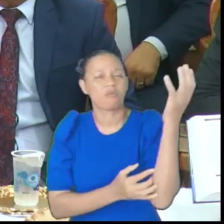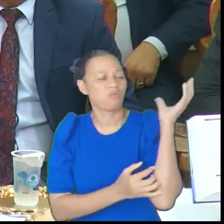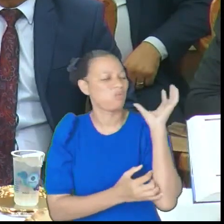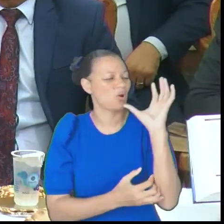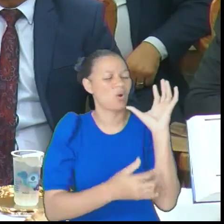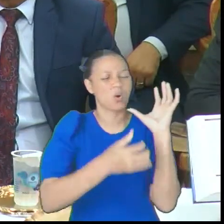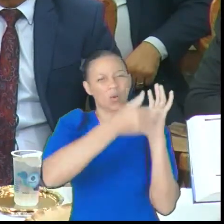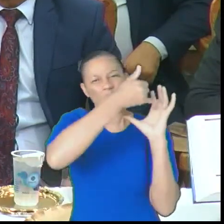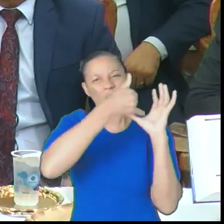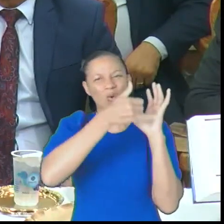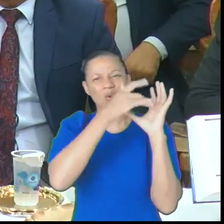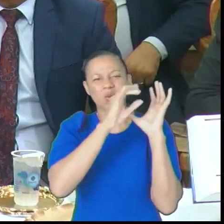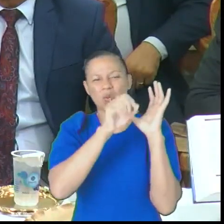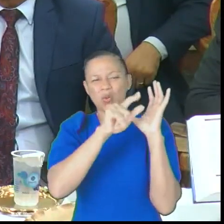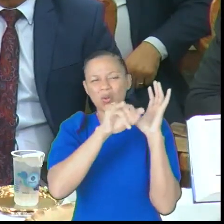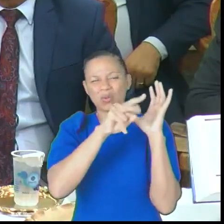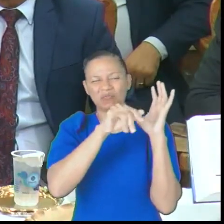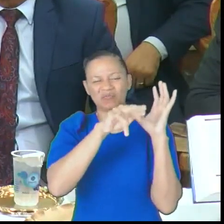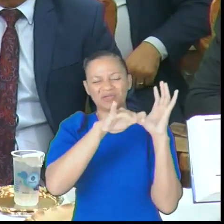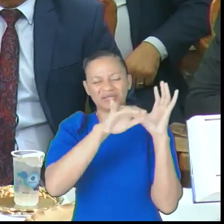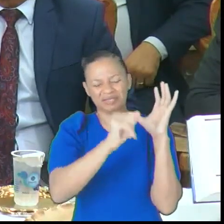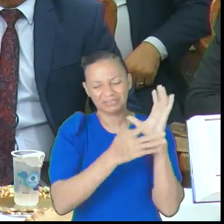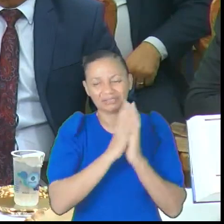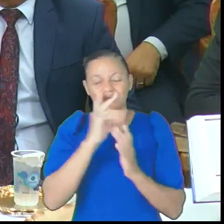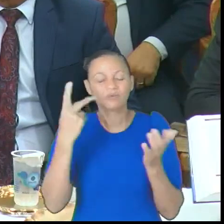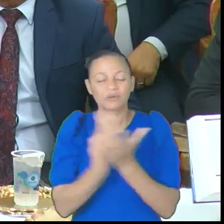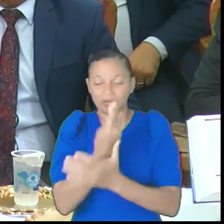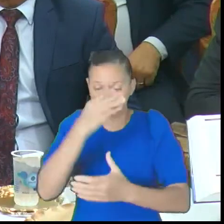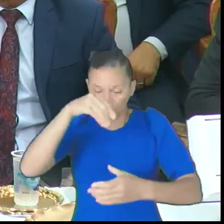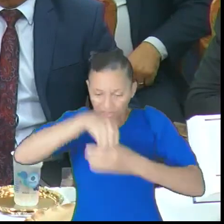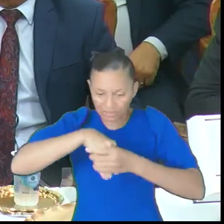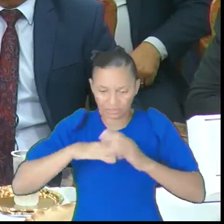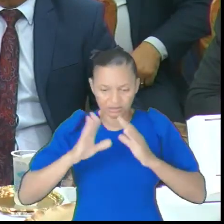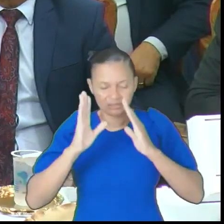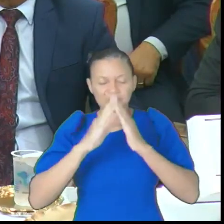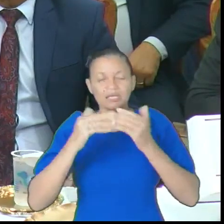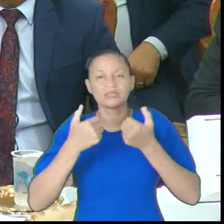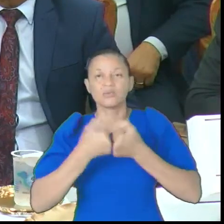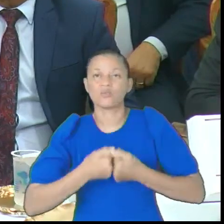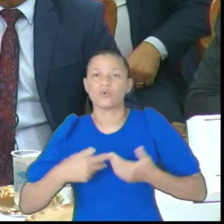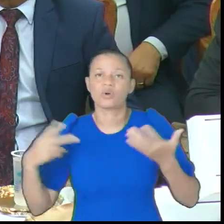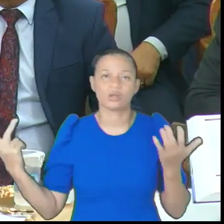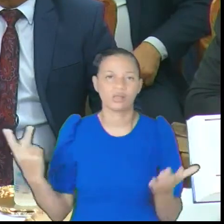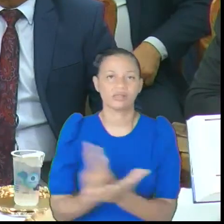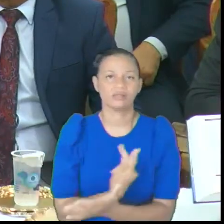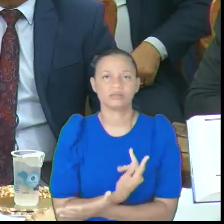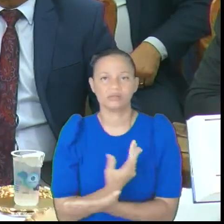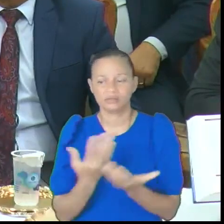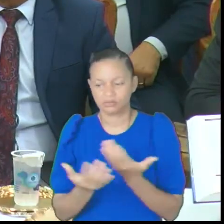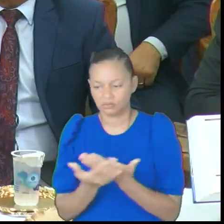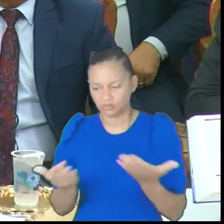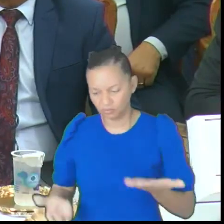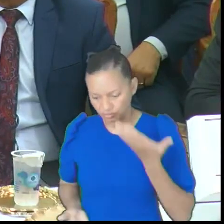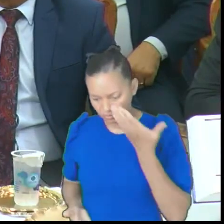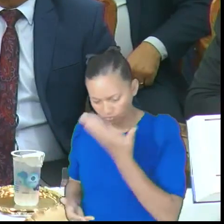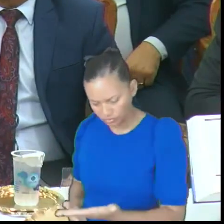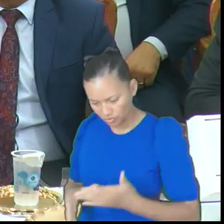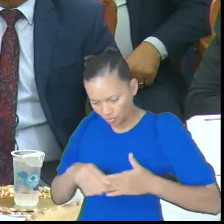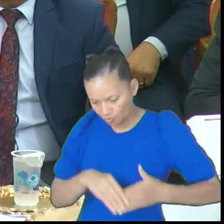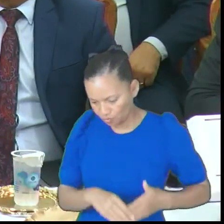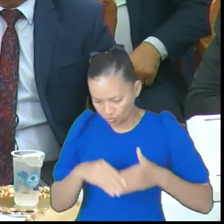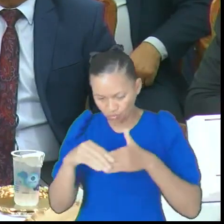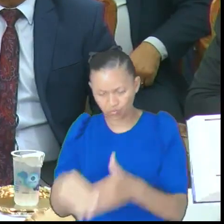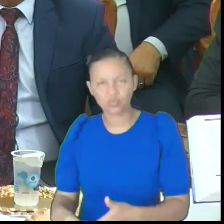aconteceu dentro do templo, o que aconteceu enquanto ele foi